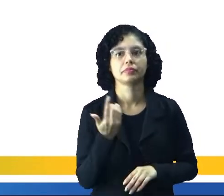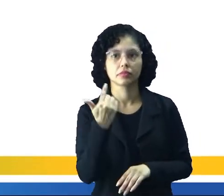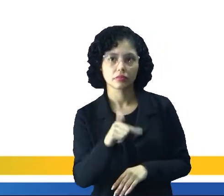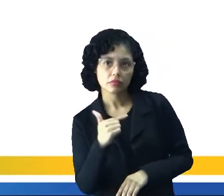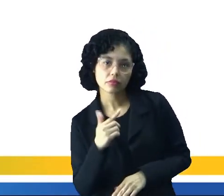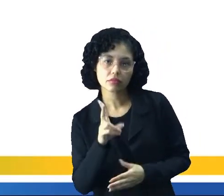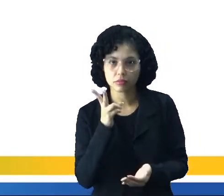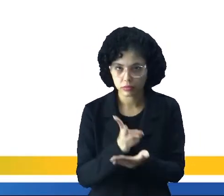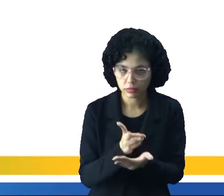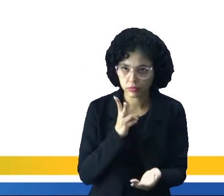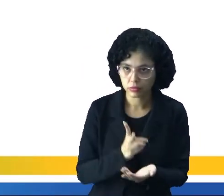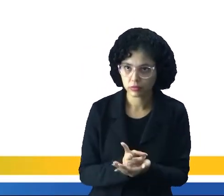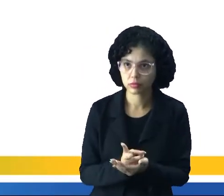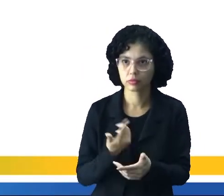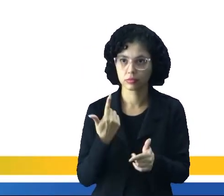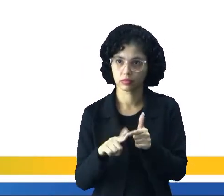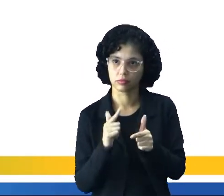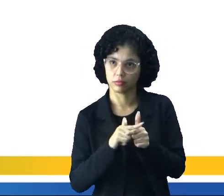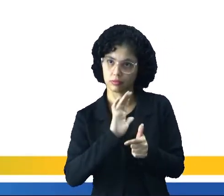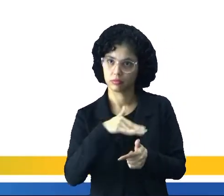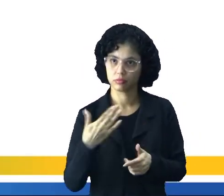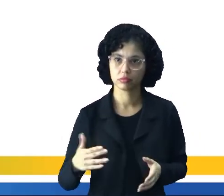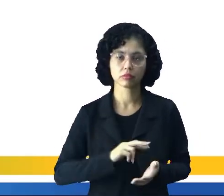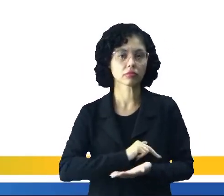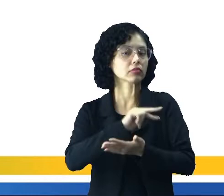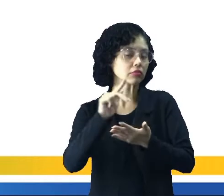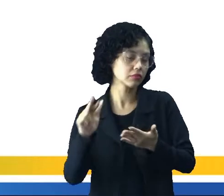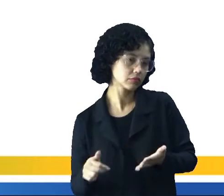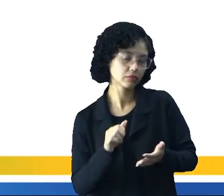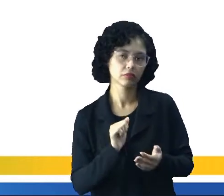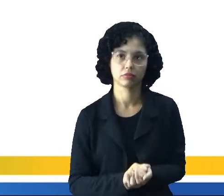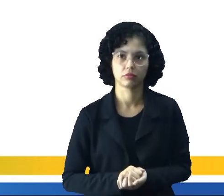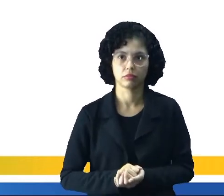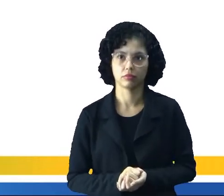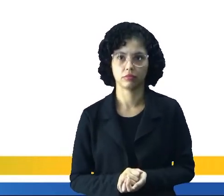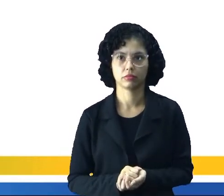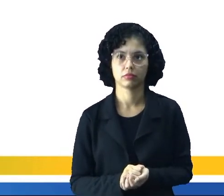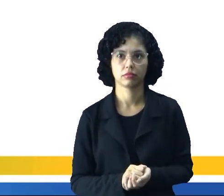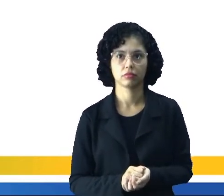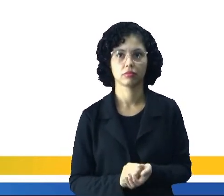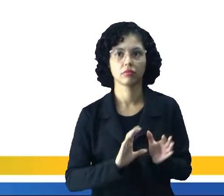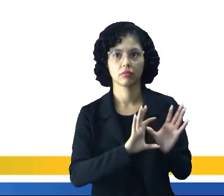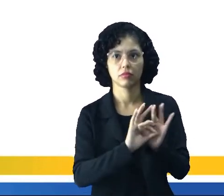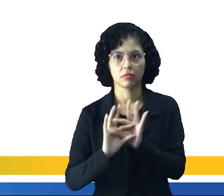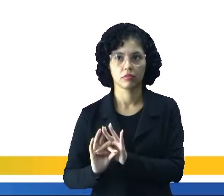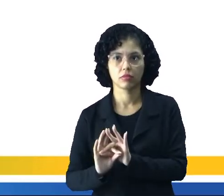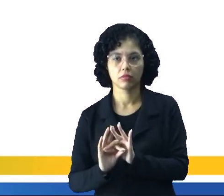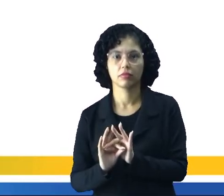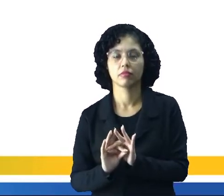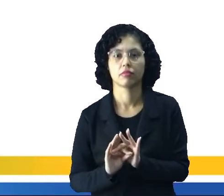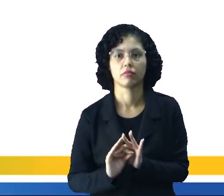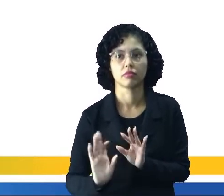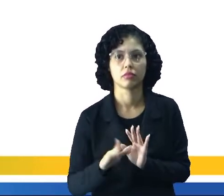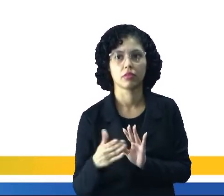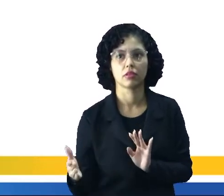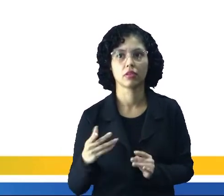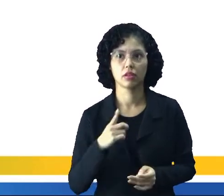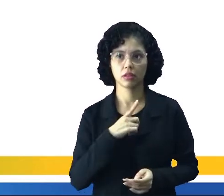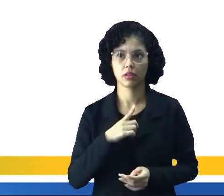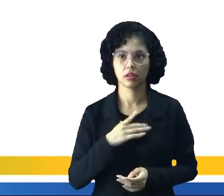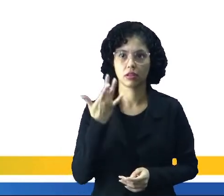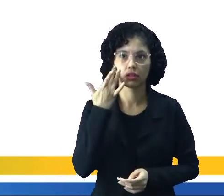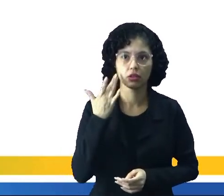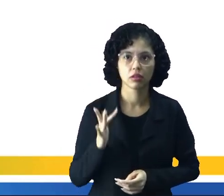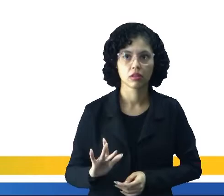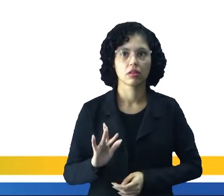As repetições, elas são problemáticas quando fazem rarear a diversidade do repertório coesivo, ou seja, quando o participante não